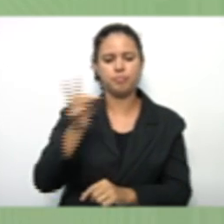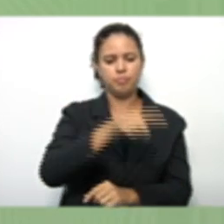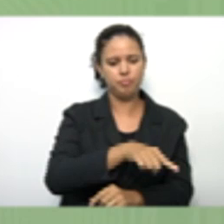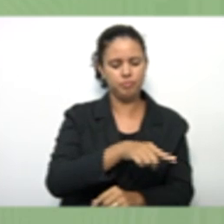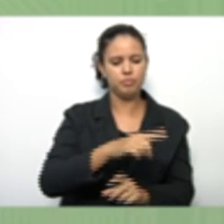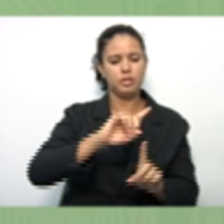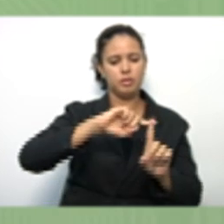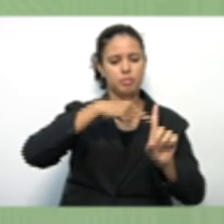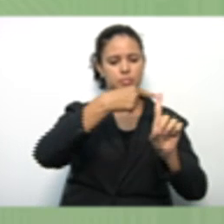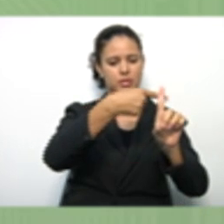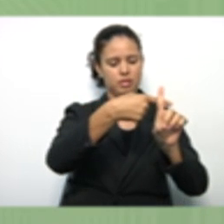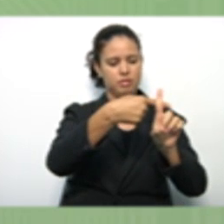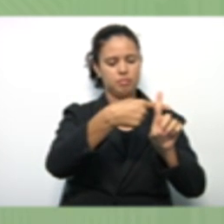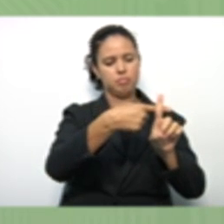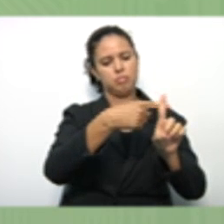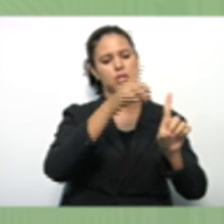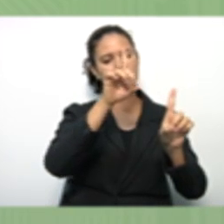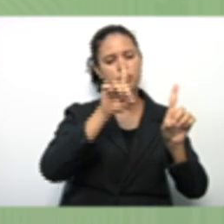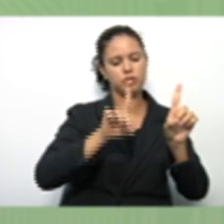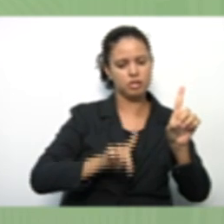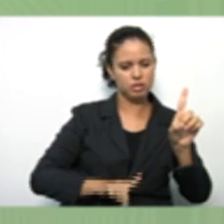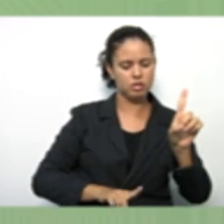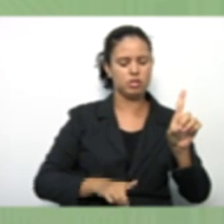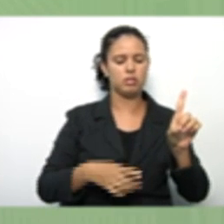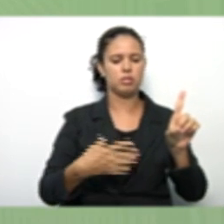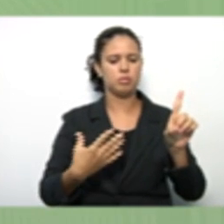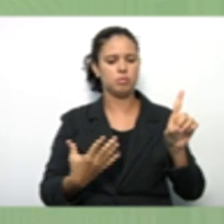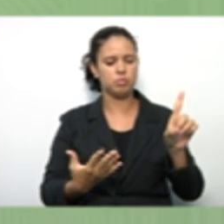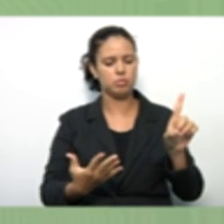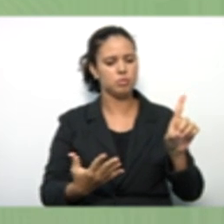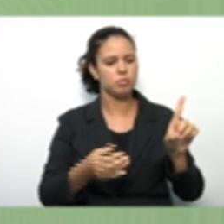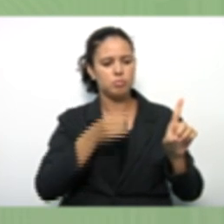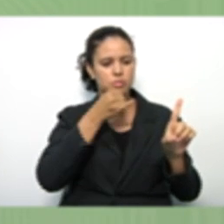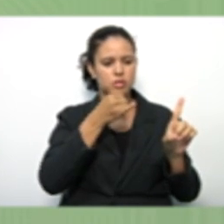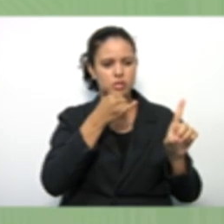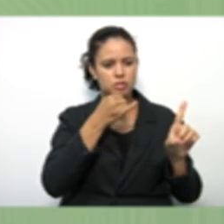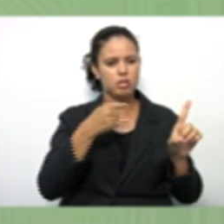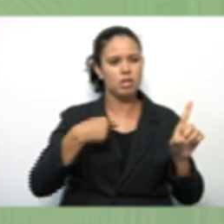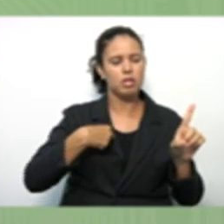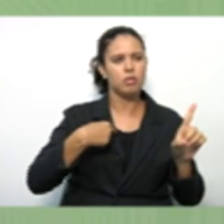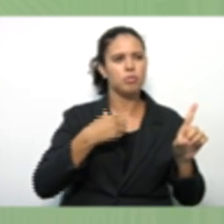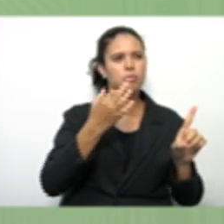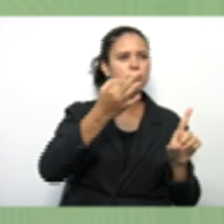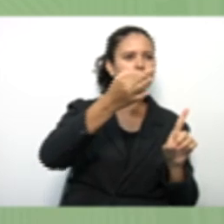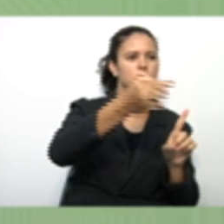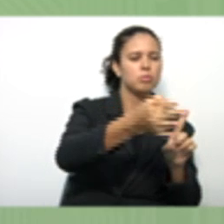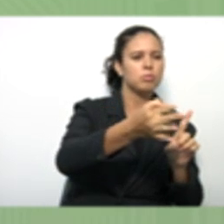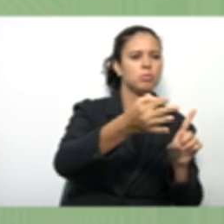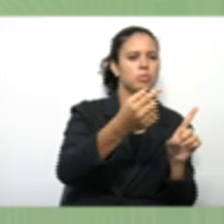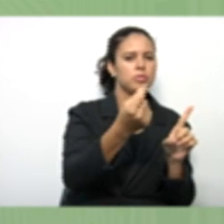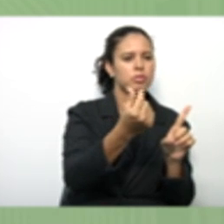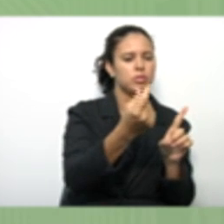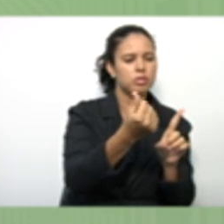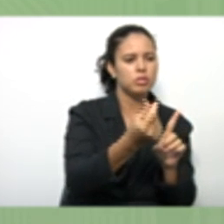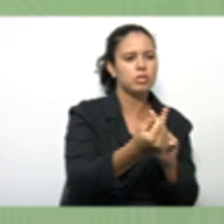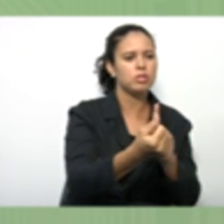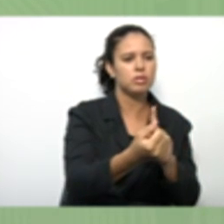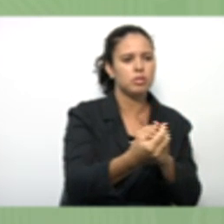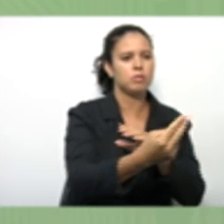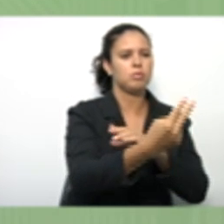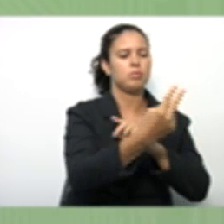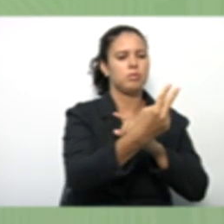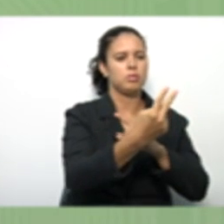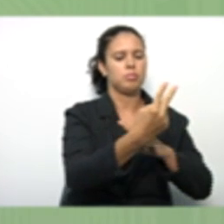carros, né? Enquanto os direitos são o que você tem direito a receber. Aquele dinheiro que você emprestou lá pro